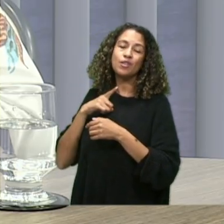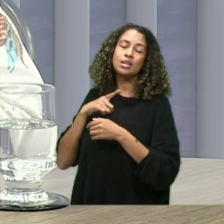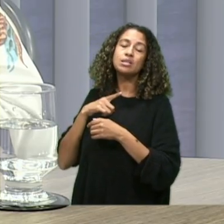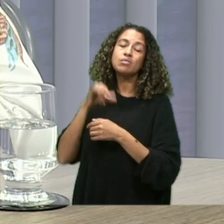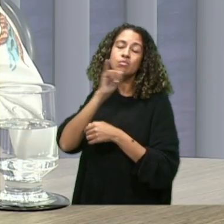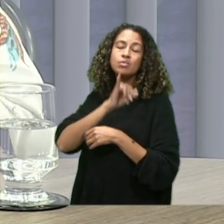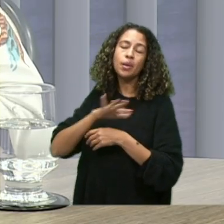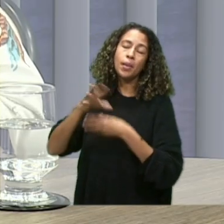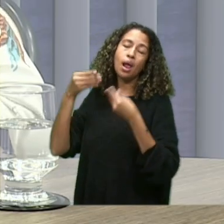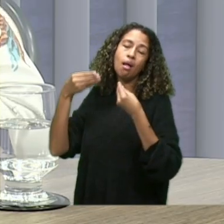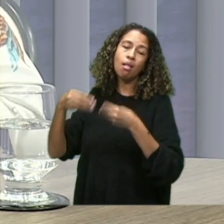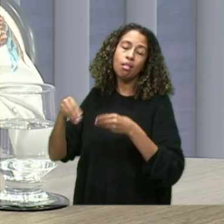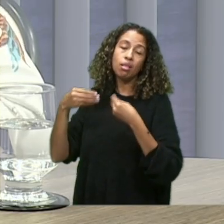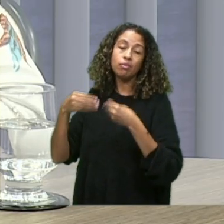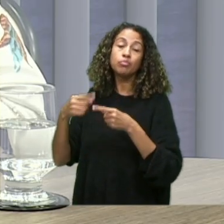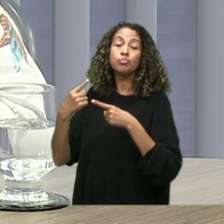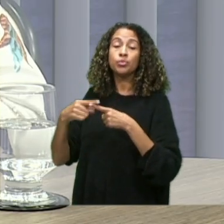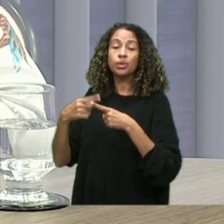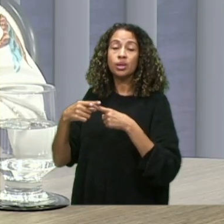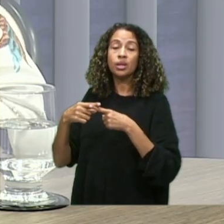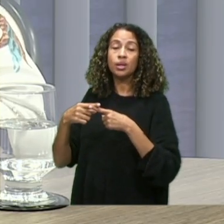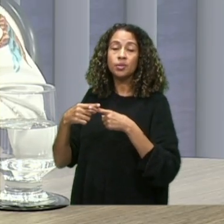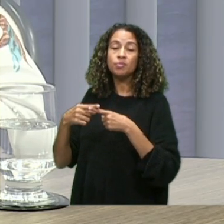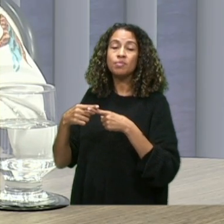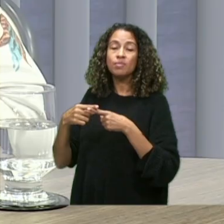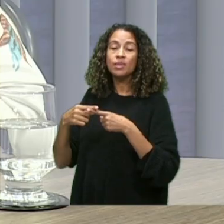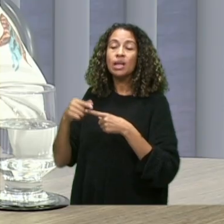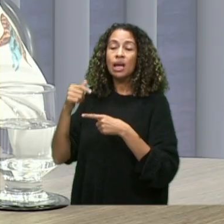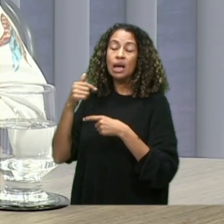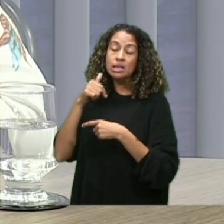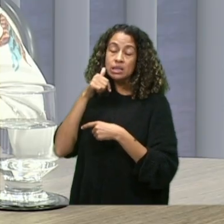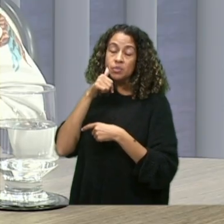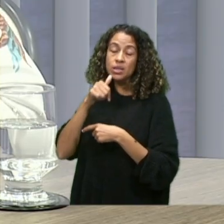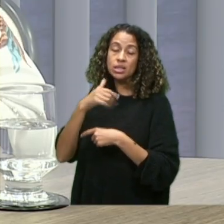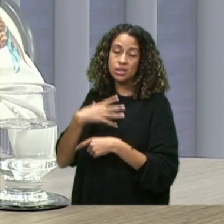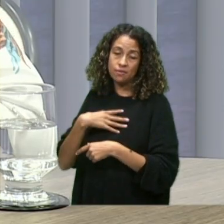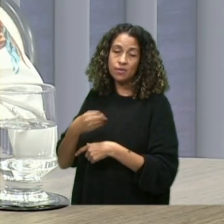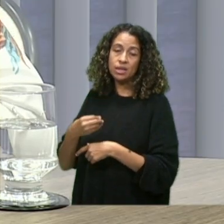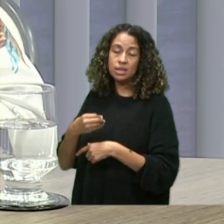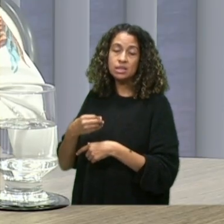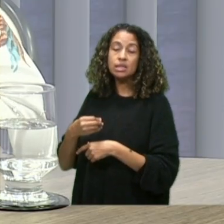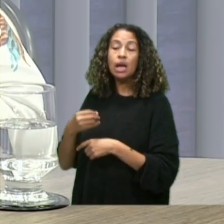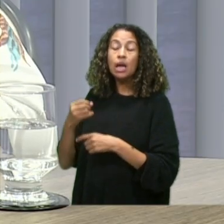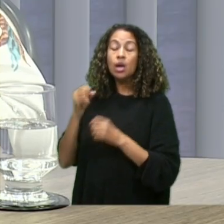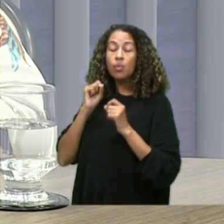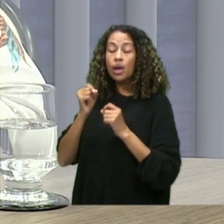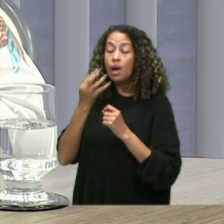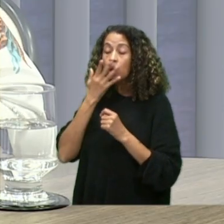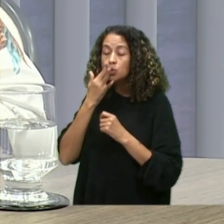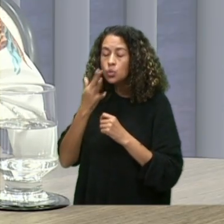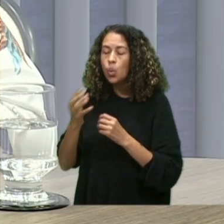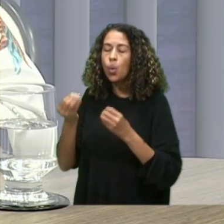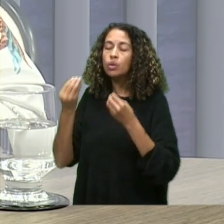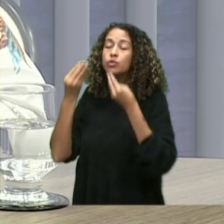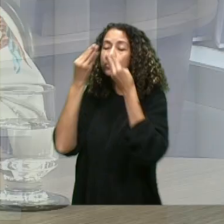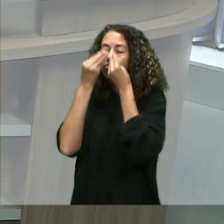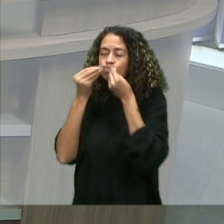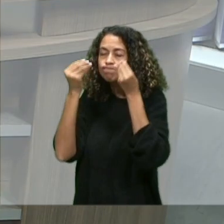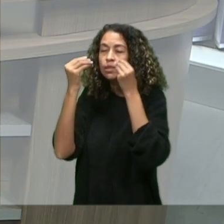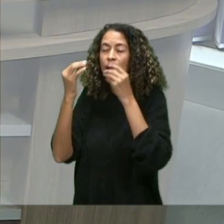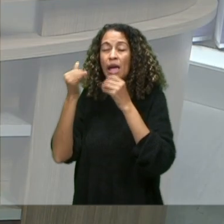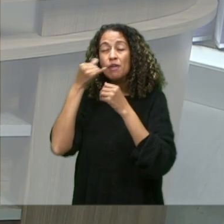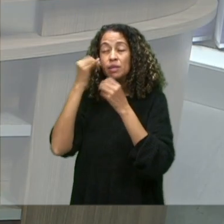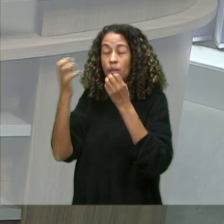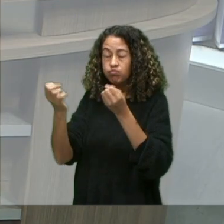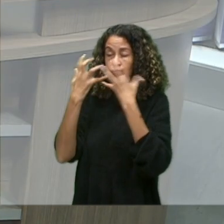até por ter 2 filhas com sensibilidade alterada, que as cores não machucassem, que as cores não dessem ruído